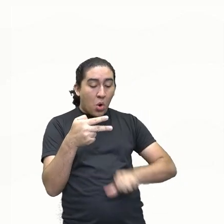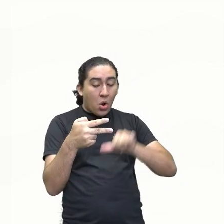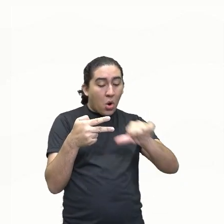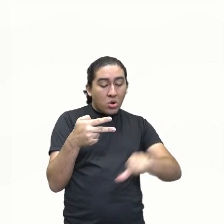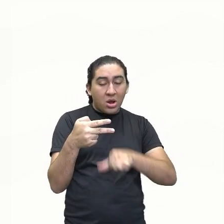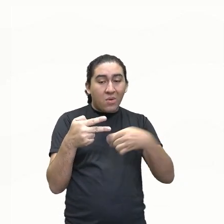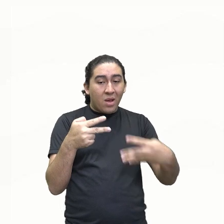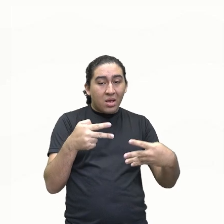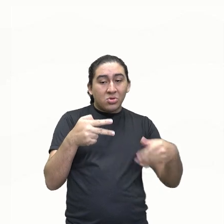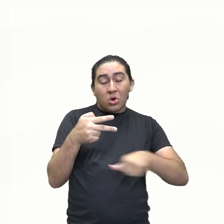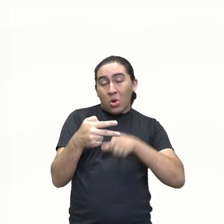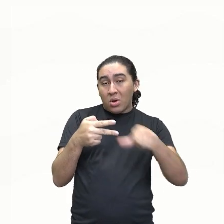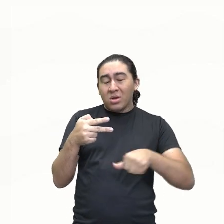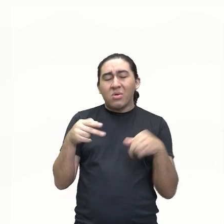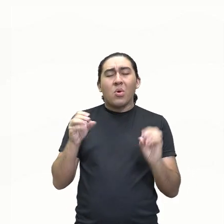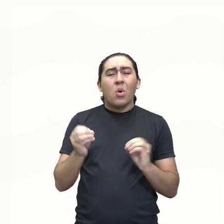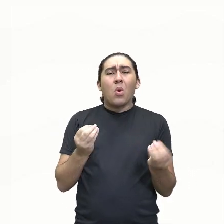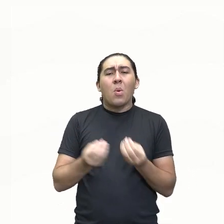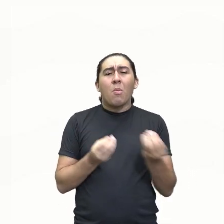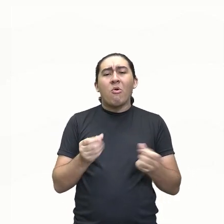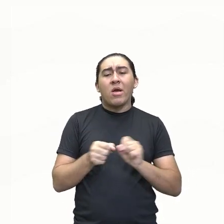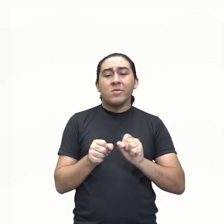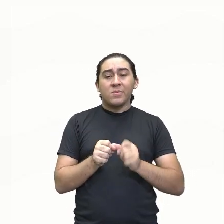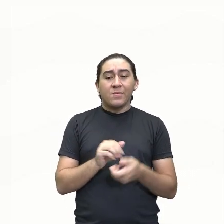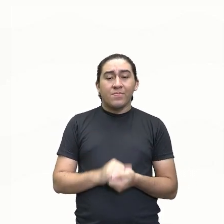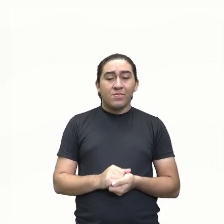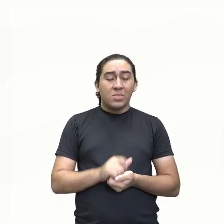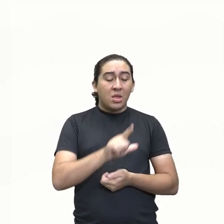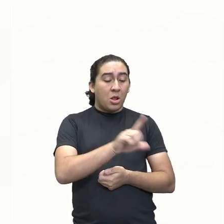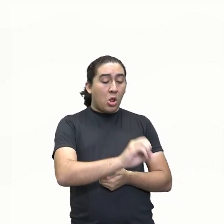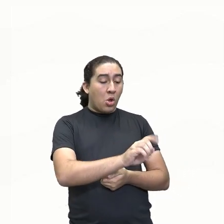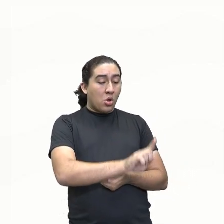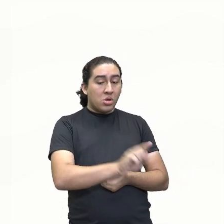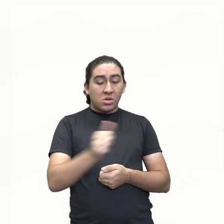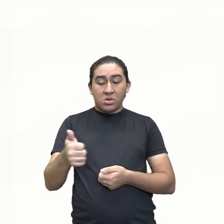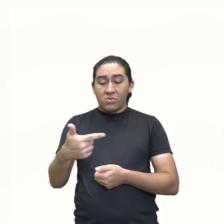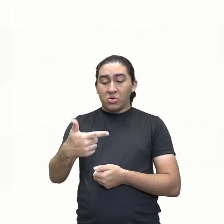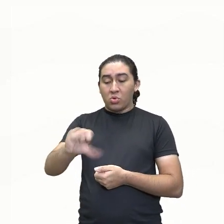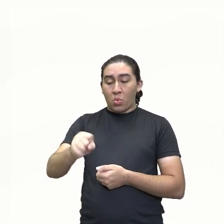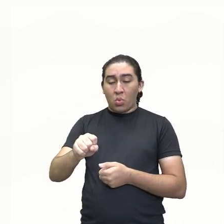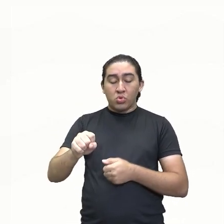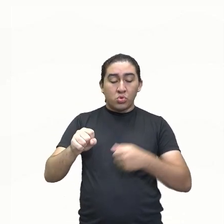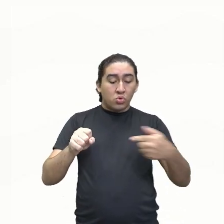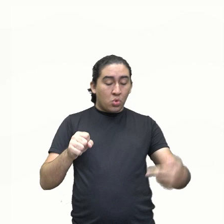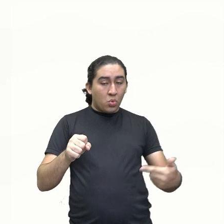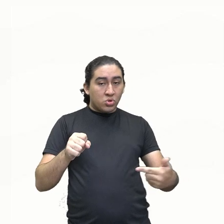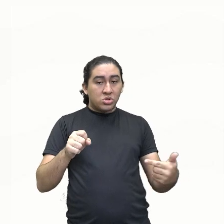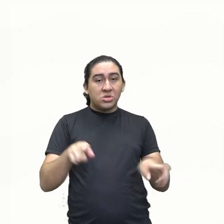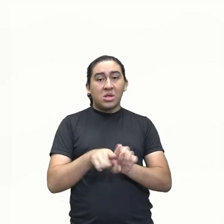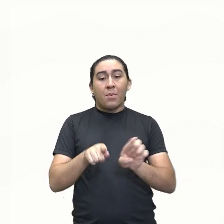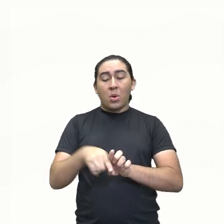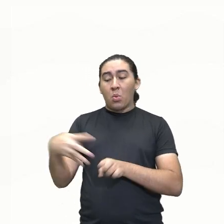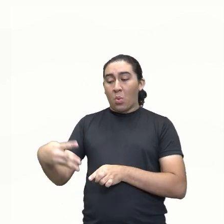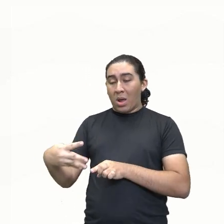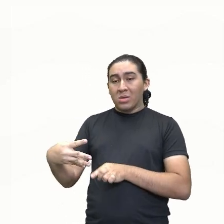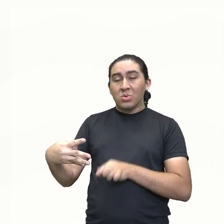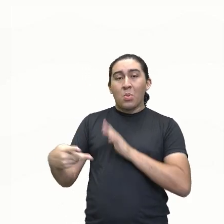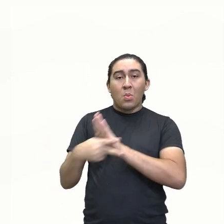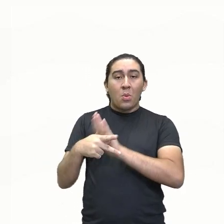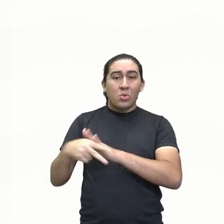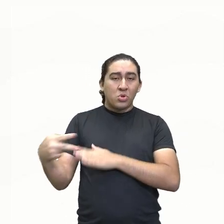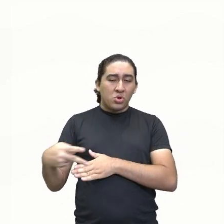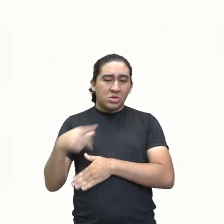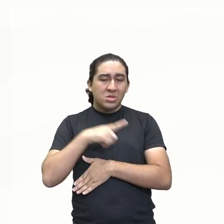para a base 2. O que eu faço? Faço o log de 128 na base 2 e o log de 4 também na base 2, tá?